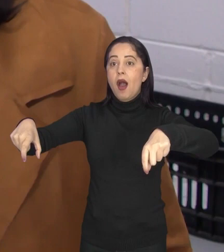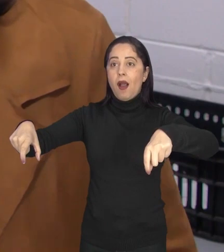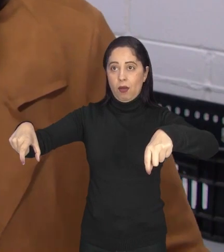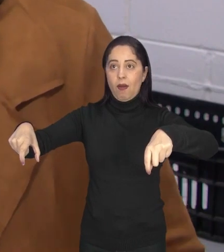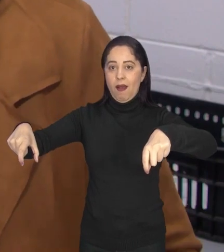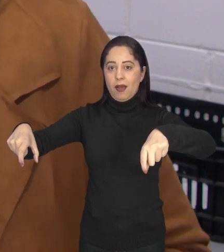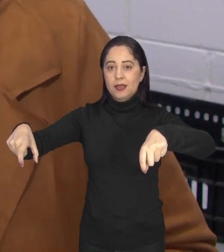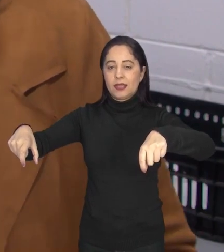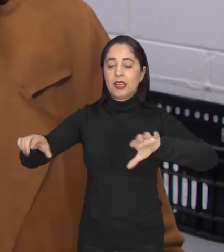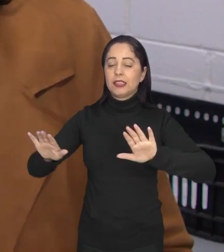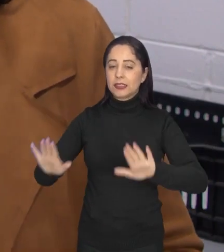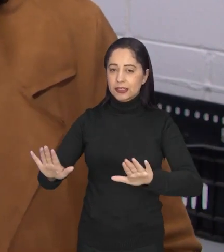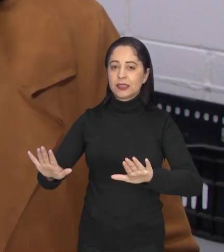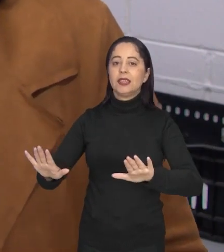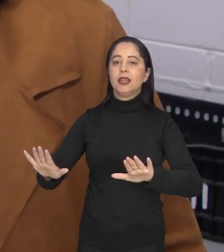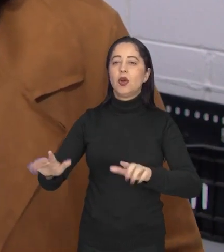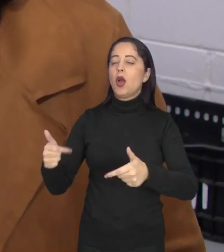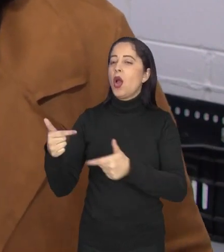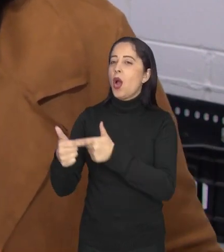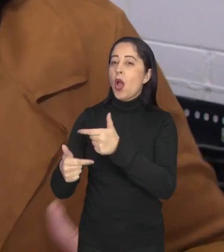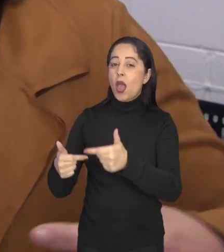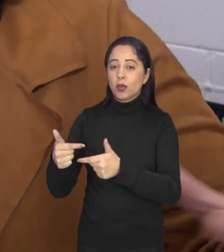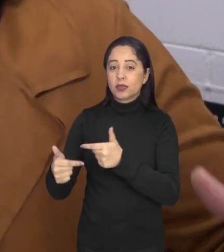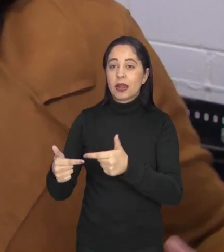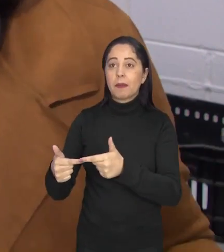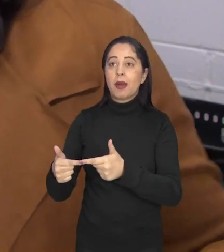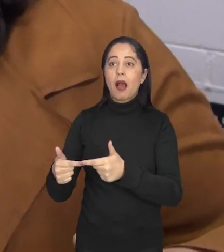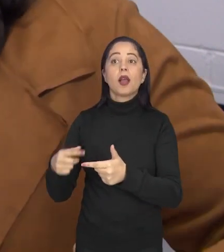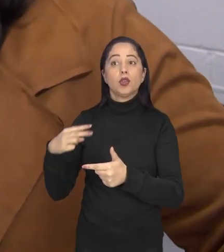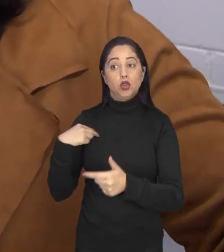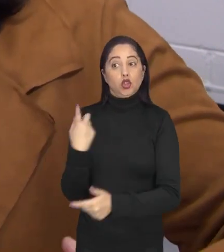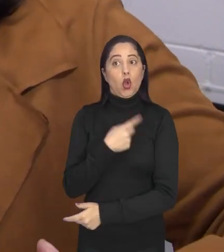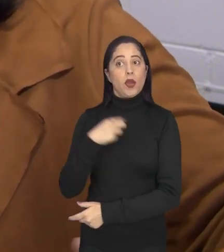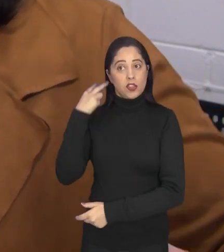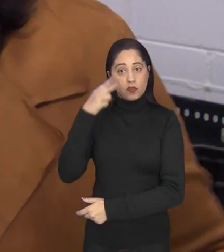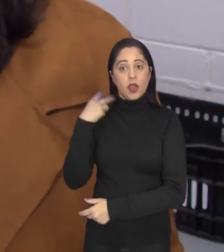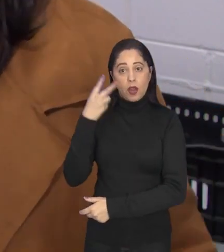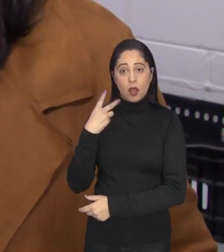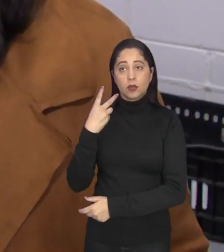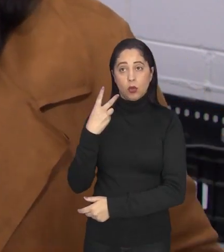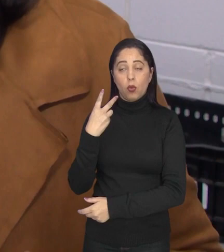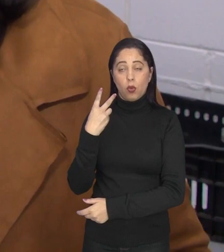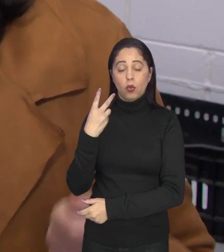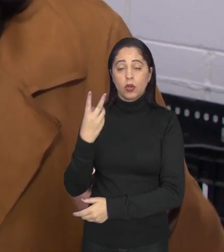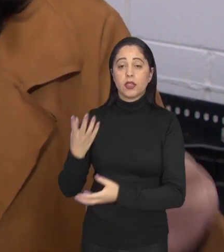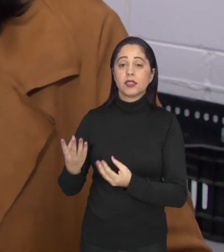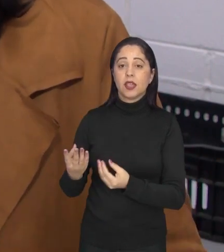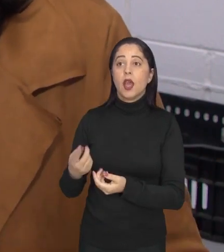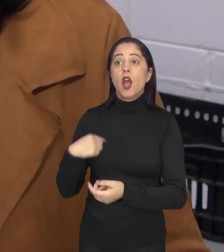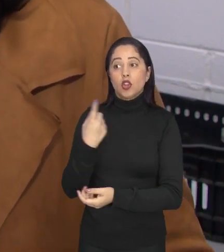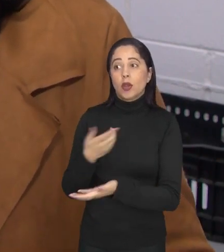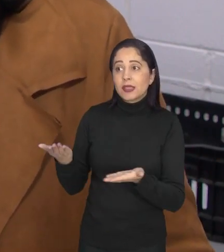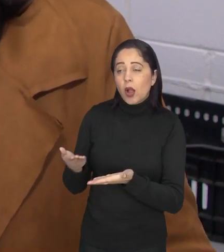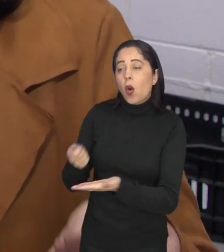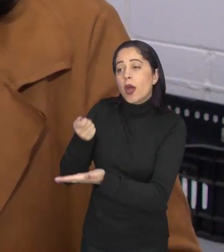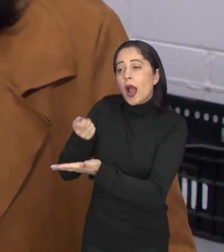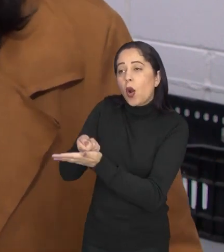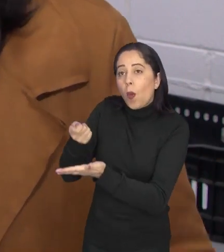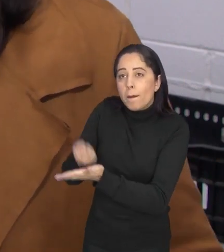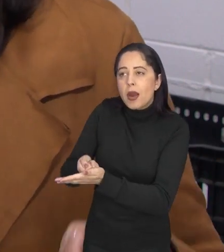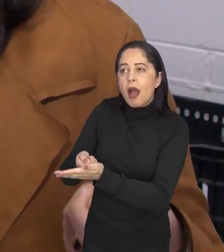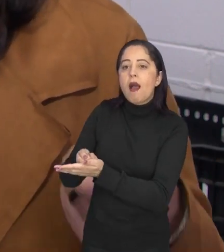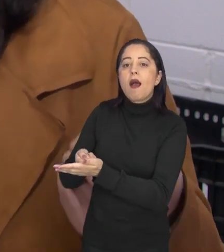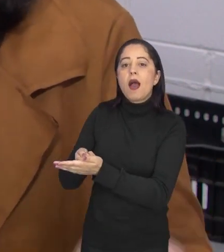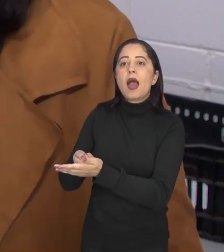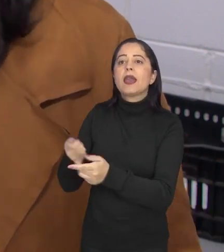quadra aqui na Azim. Então, esse é um trabalho dos vereadores, né, que vai